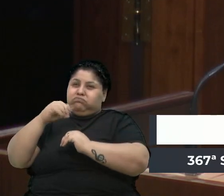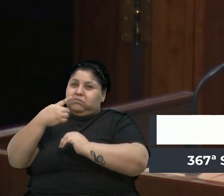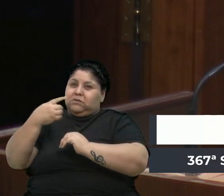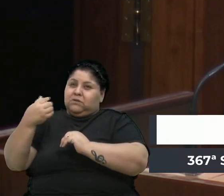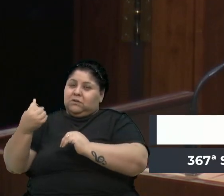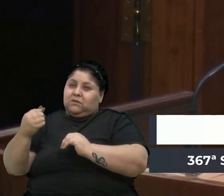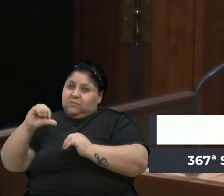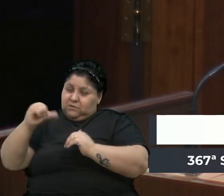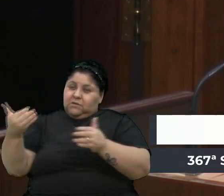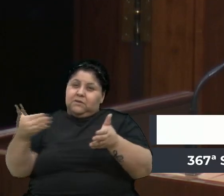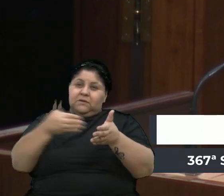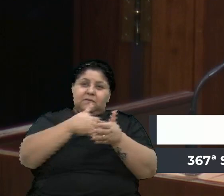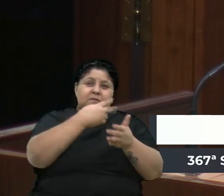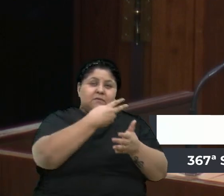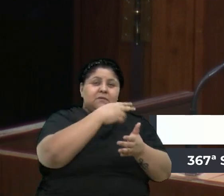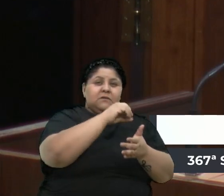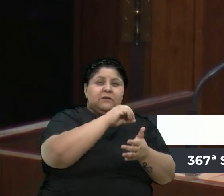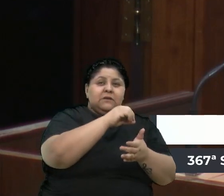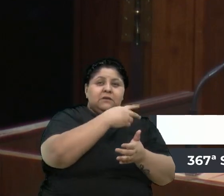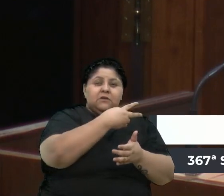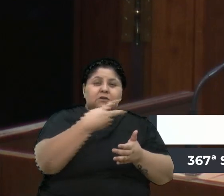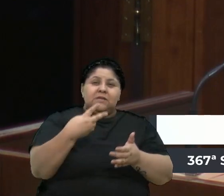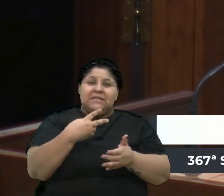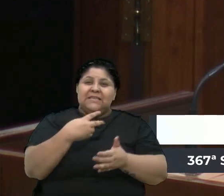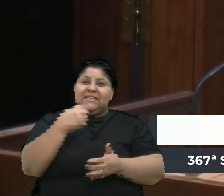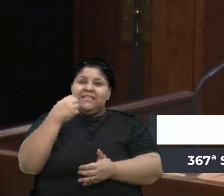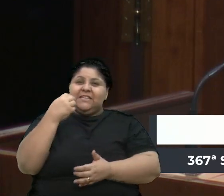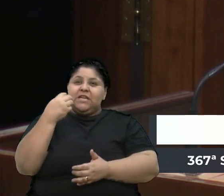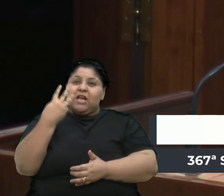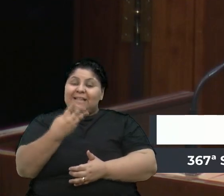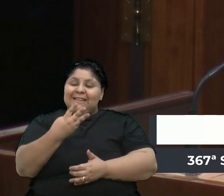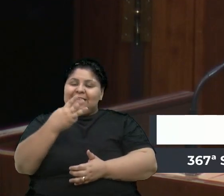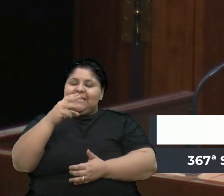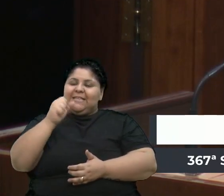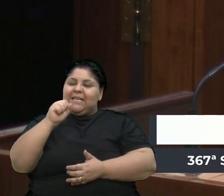em 38%. Olha